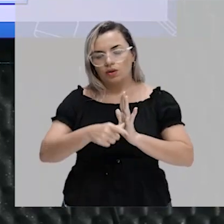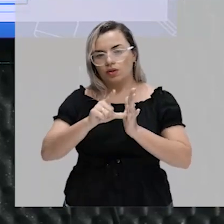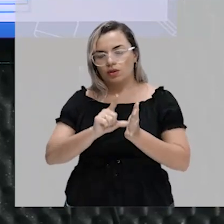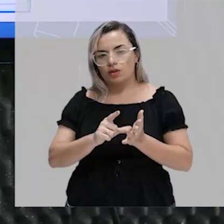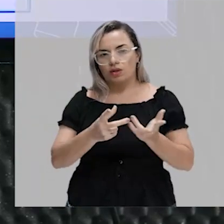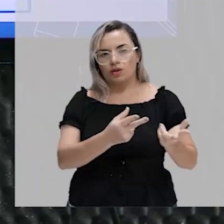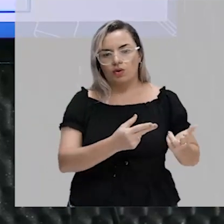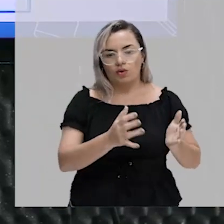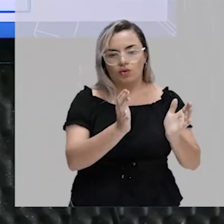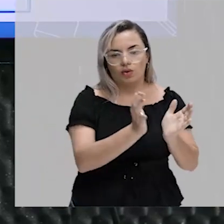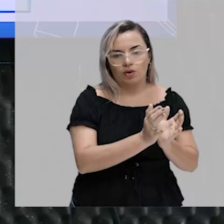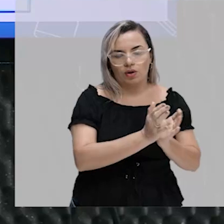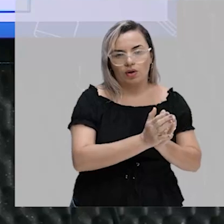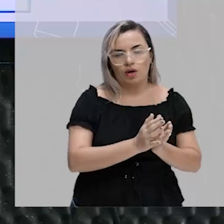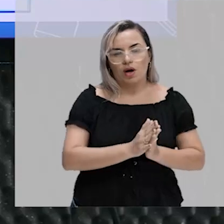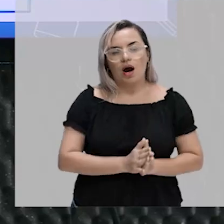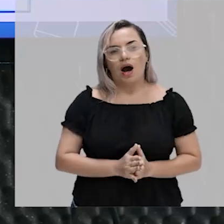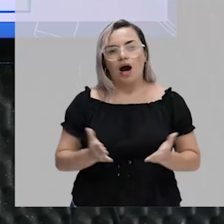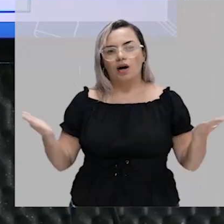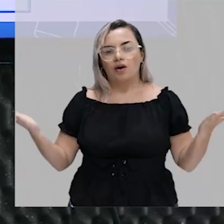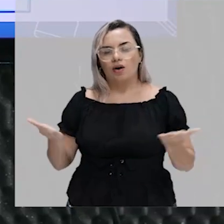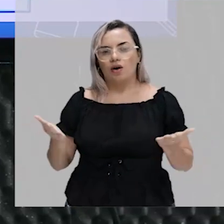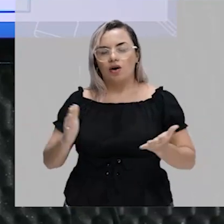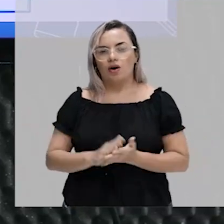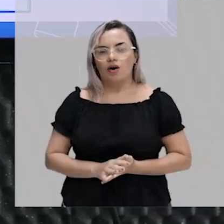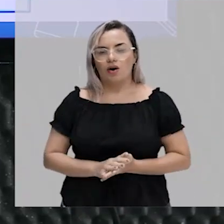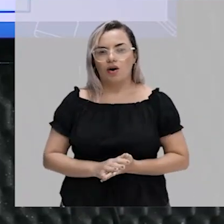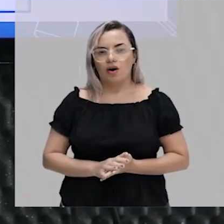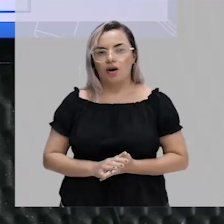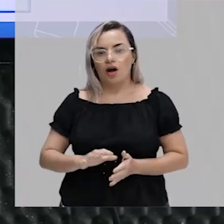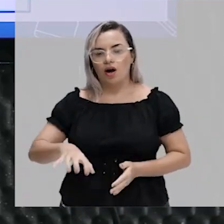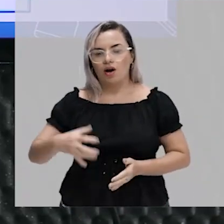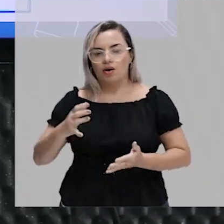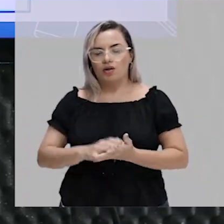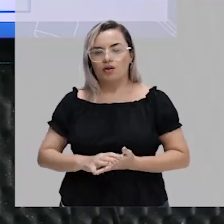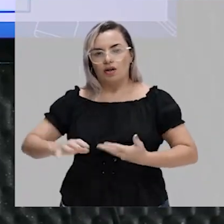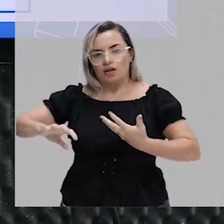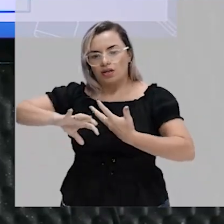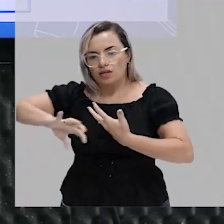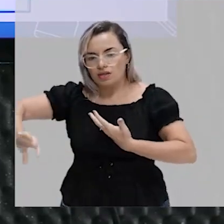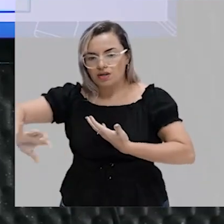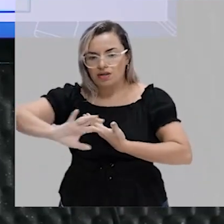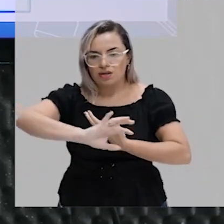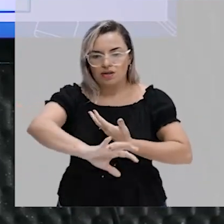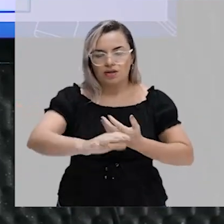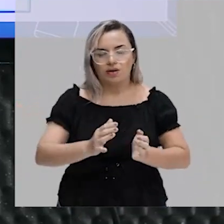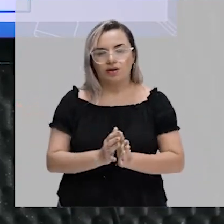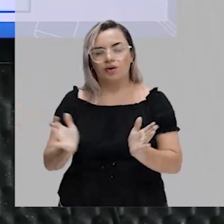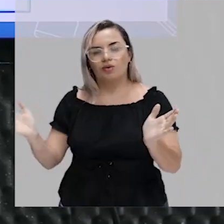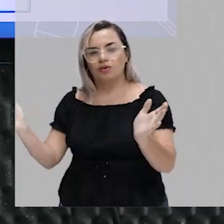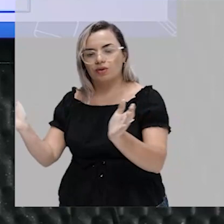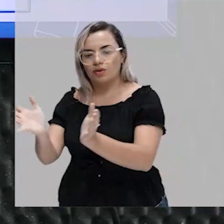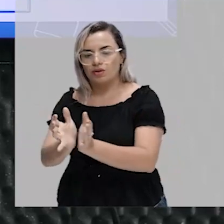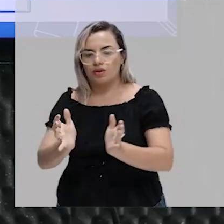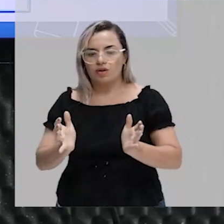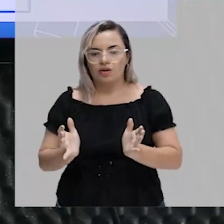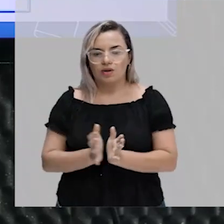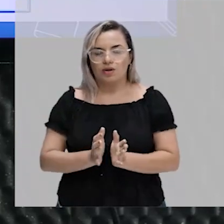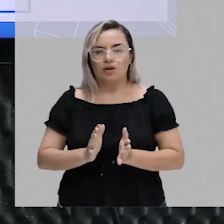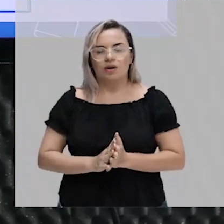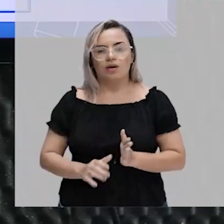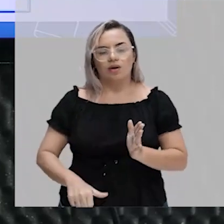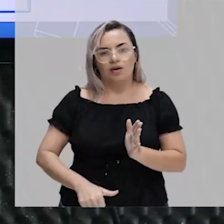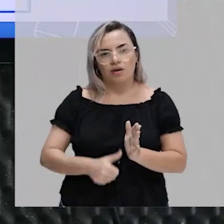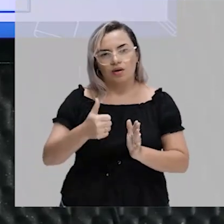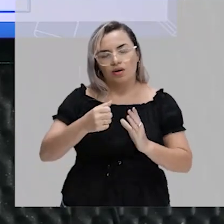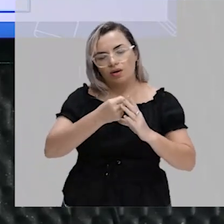grupo e agora ocorreu aqui, ó, barreira geográfica, tá? Então, esse é um dos primeiros passos para que